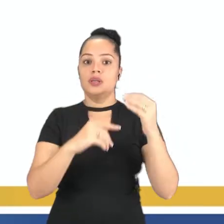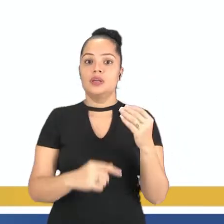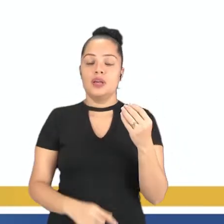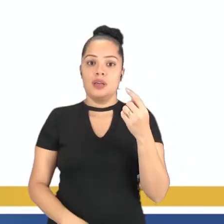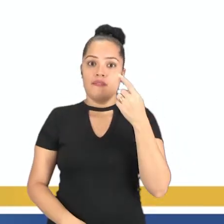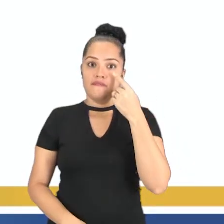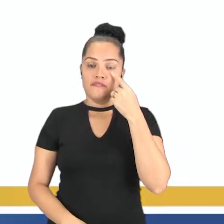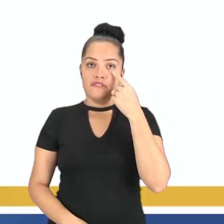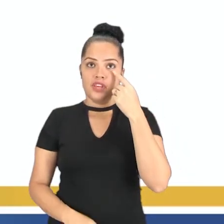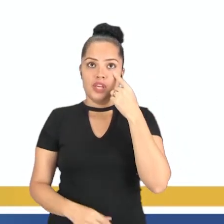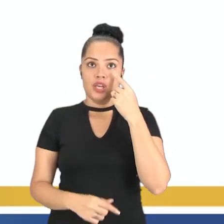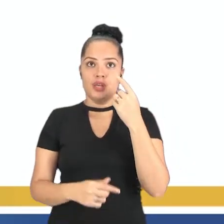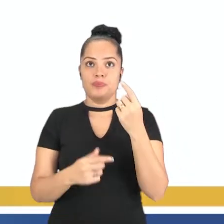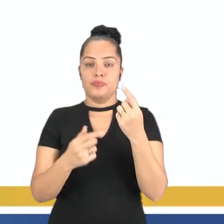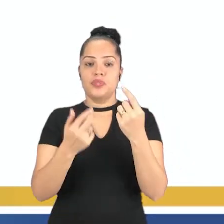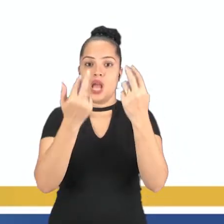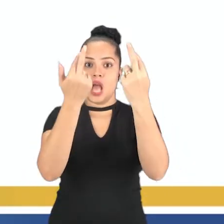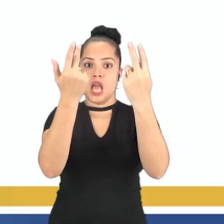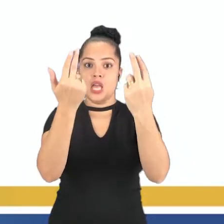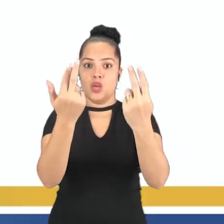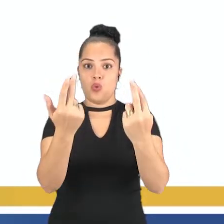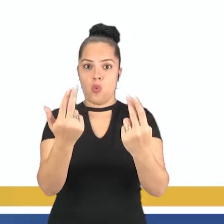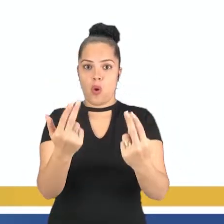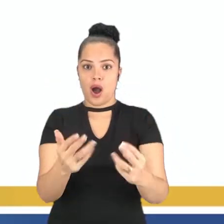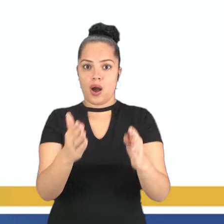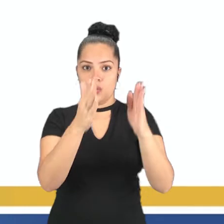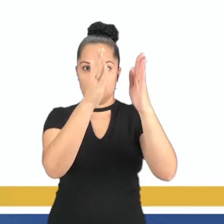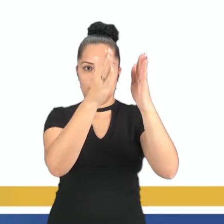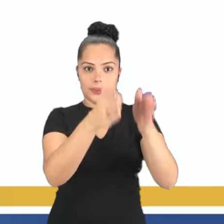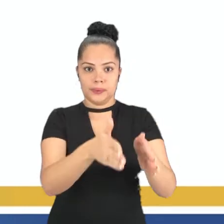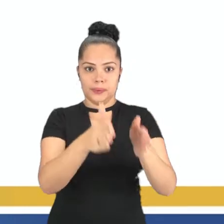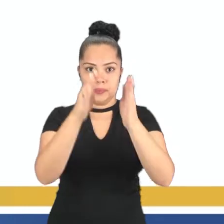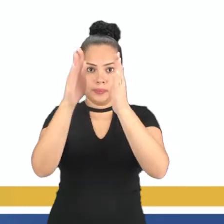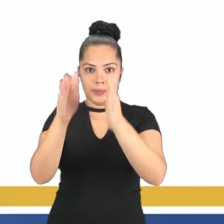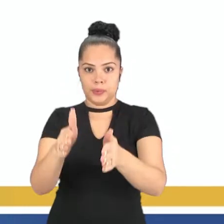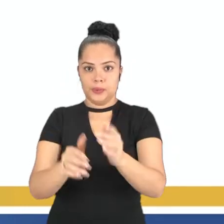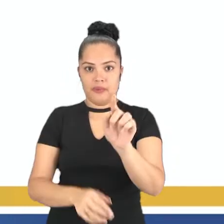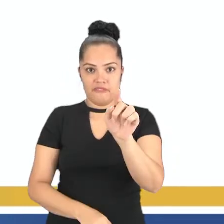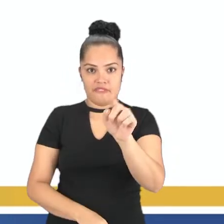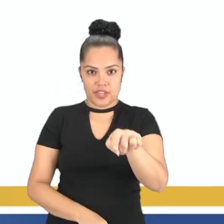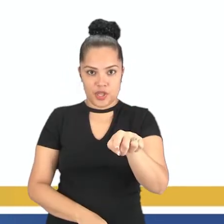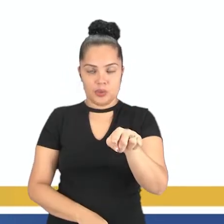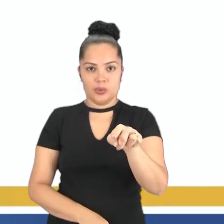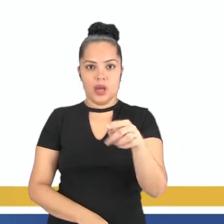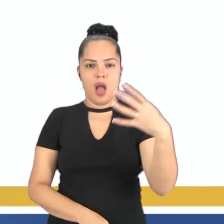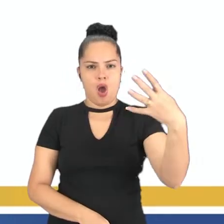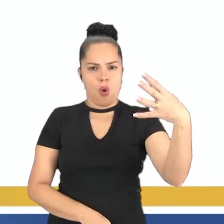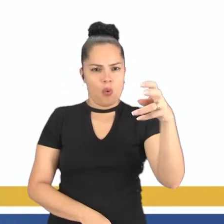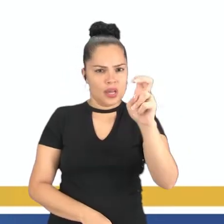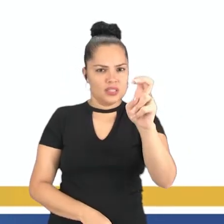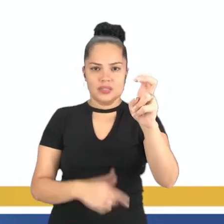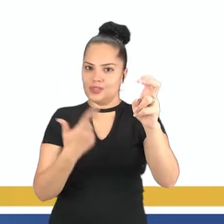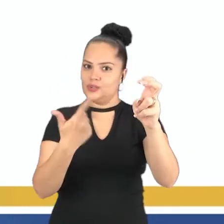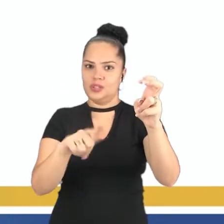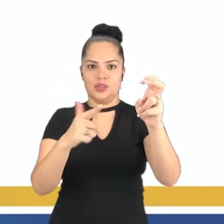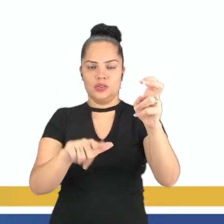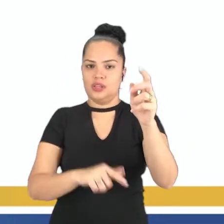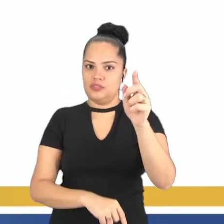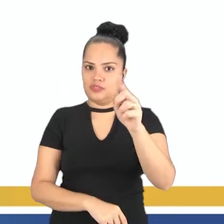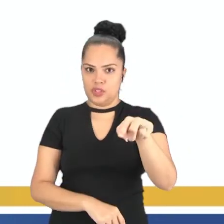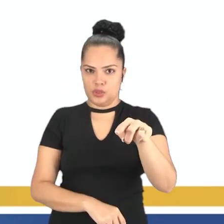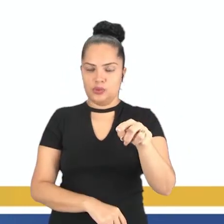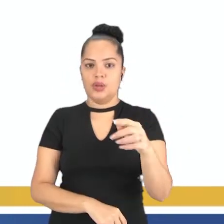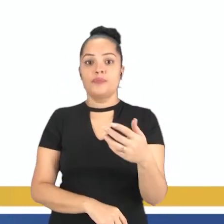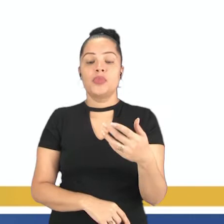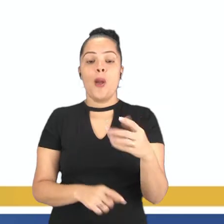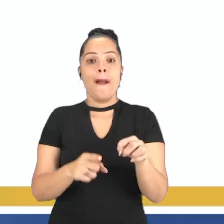vamos igualar, pessoal, a quantidade de casas decimais, beleza? O 45 não tem nenhuma, o 0,9 tem